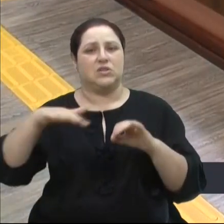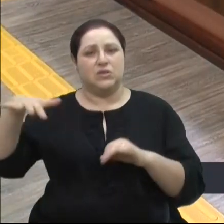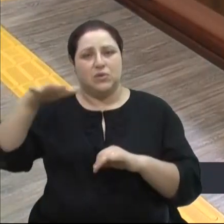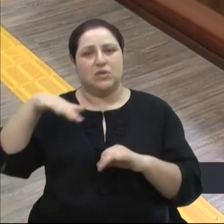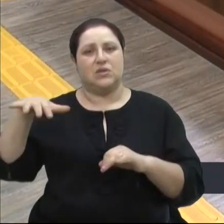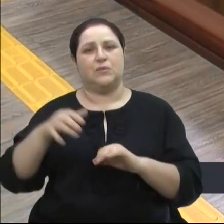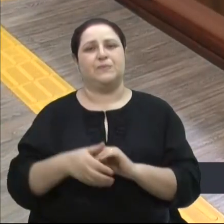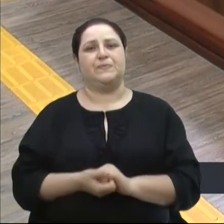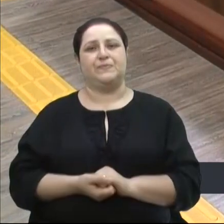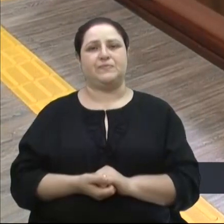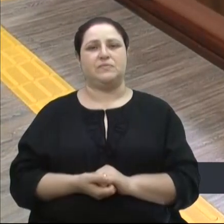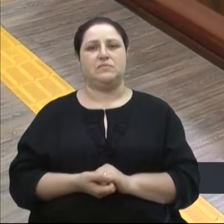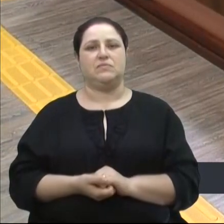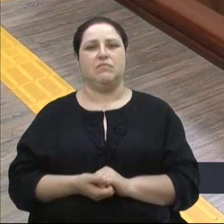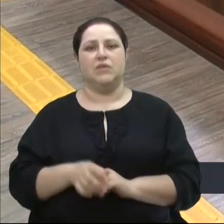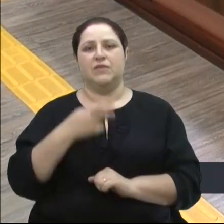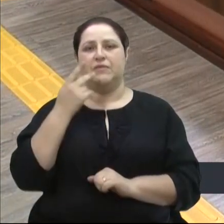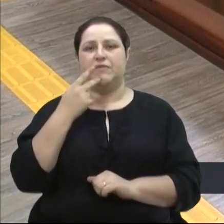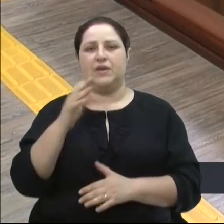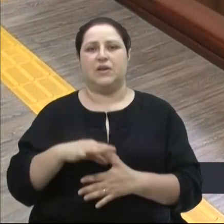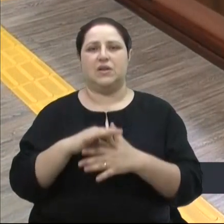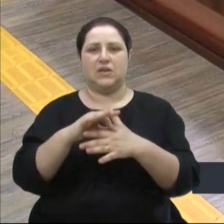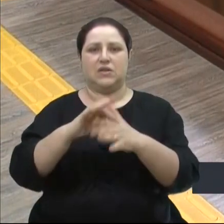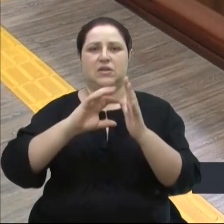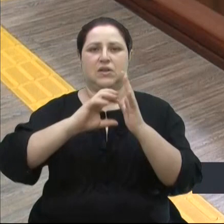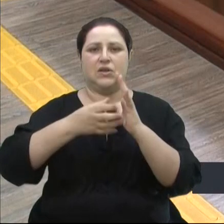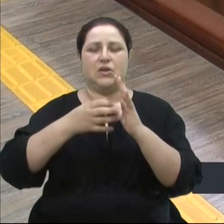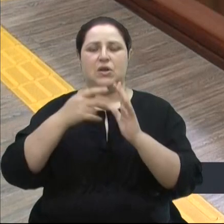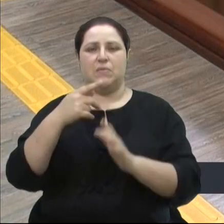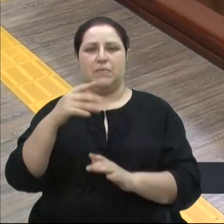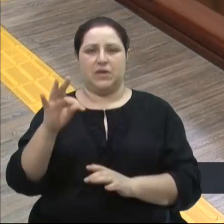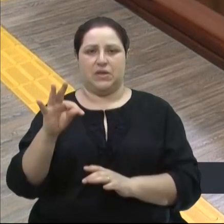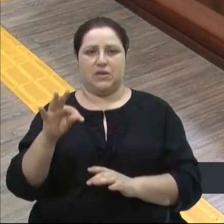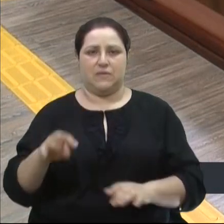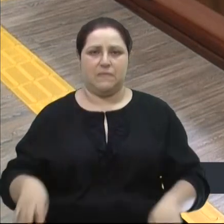Obrigada. Declaração de líder da bancada do PT.